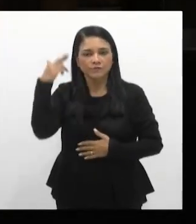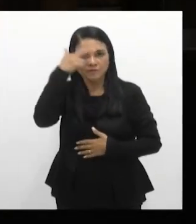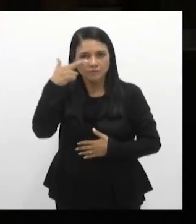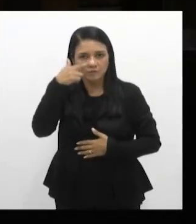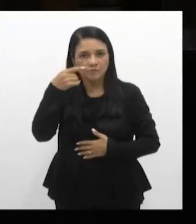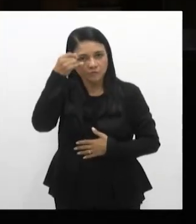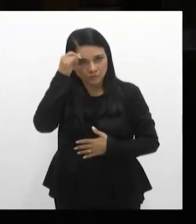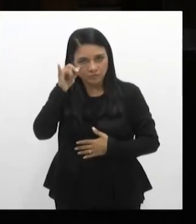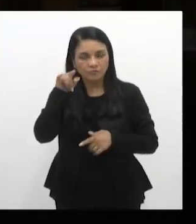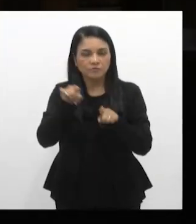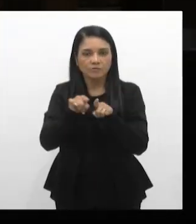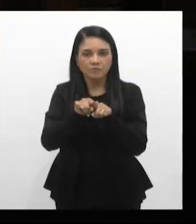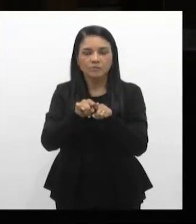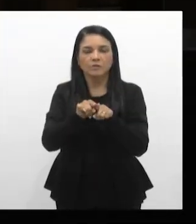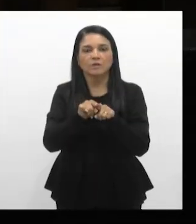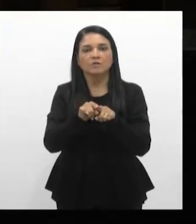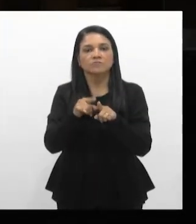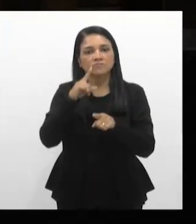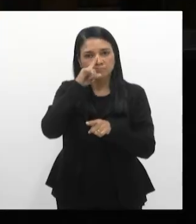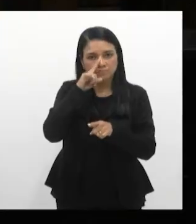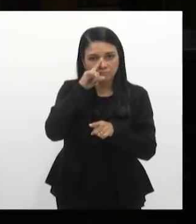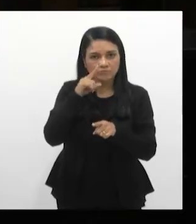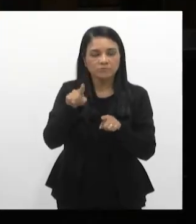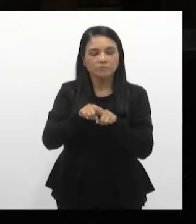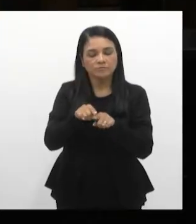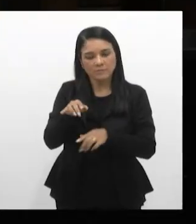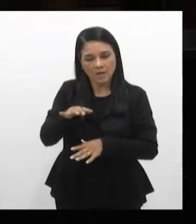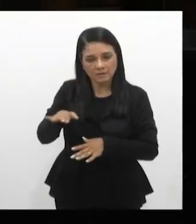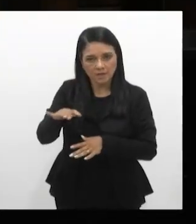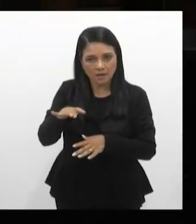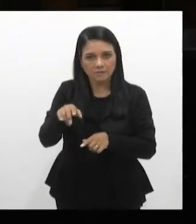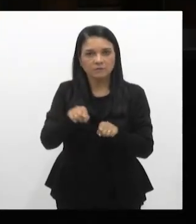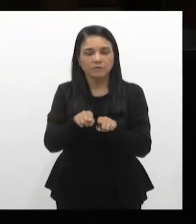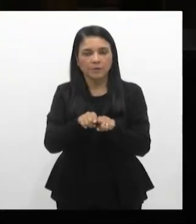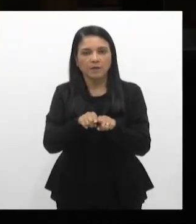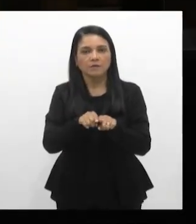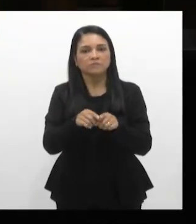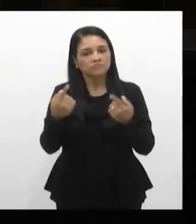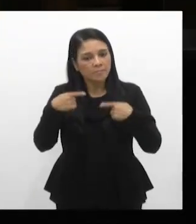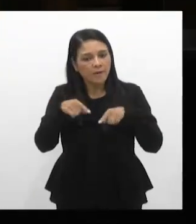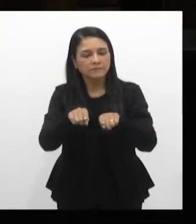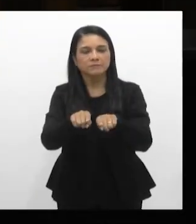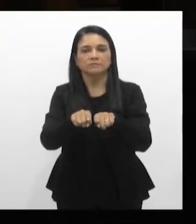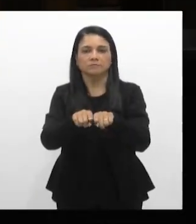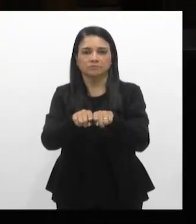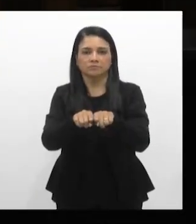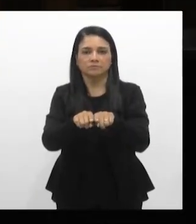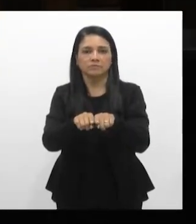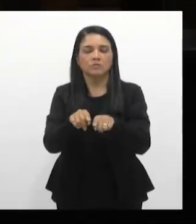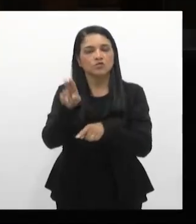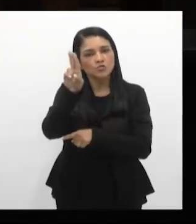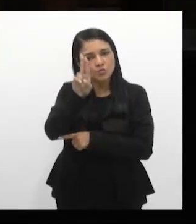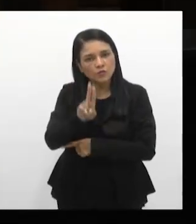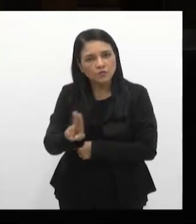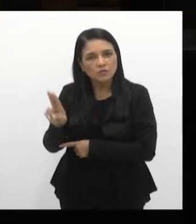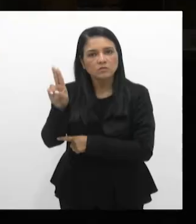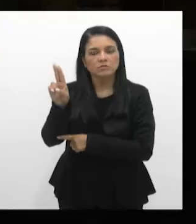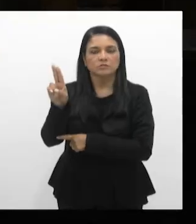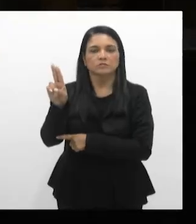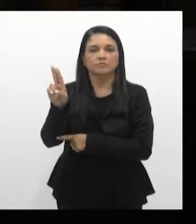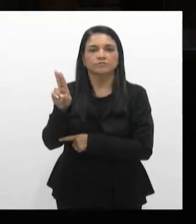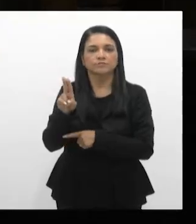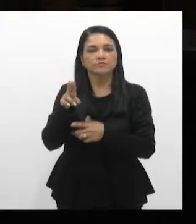segurança integrada nas áreas afetadas e estabelecer parcerias com universidades,